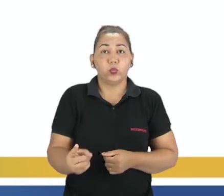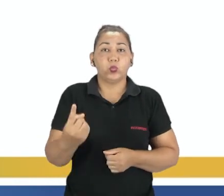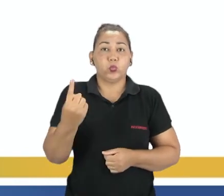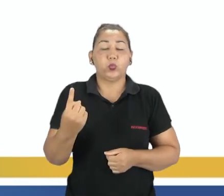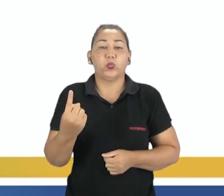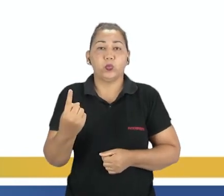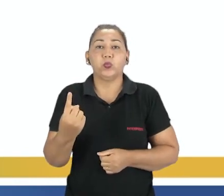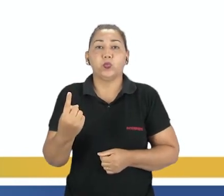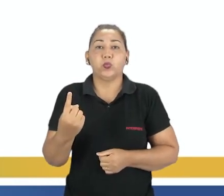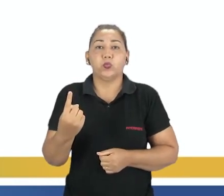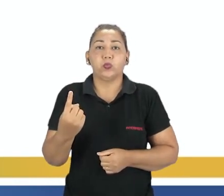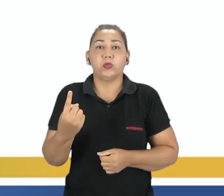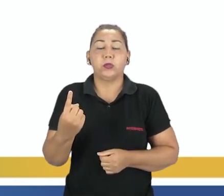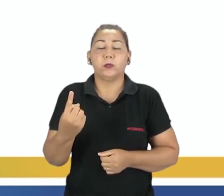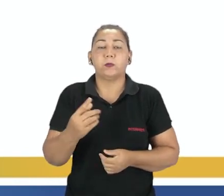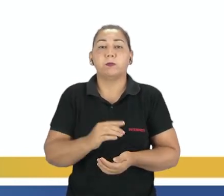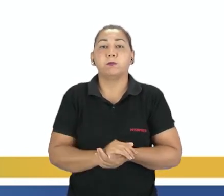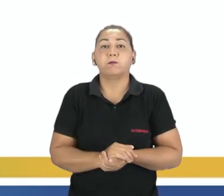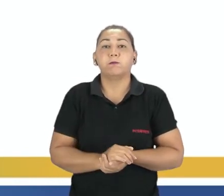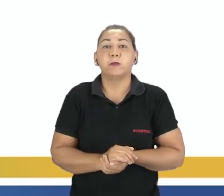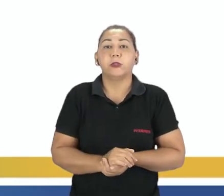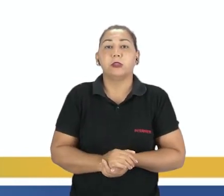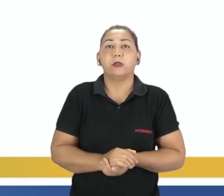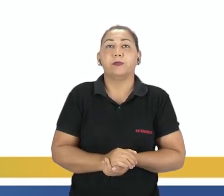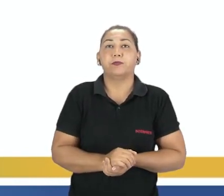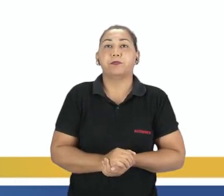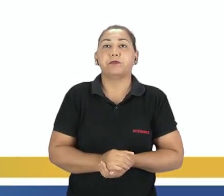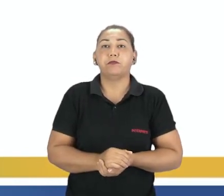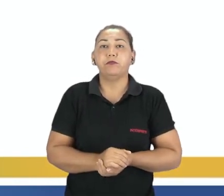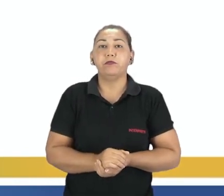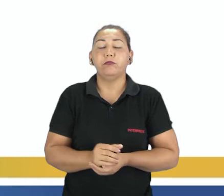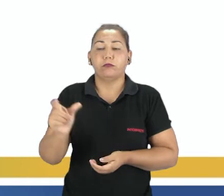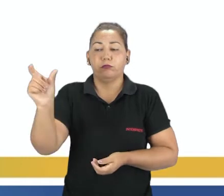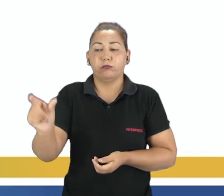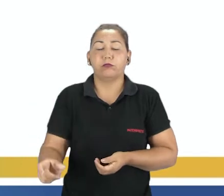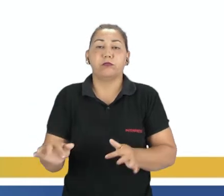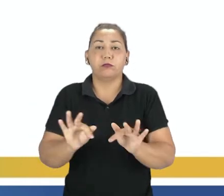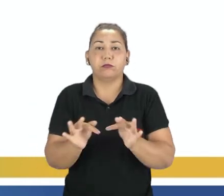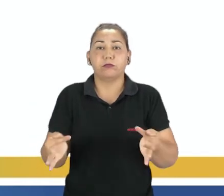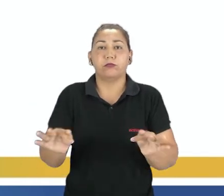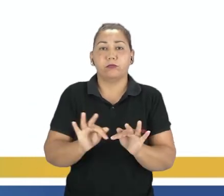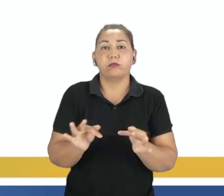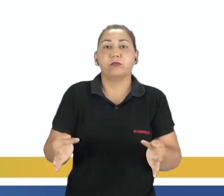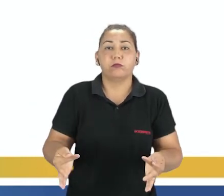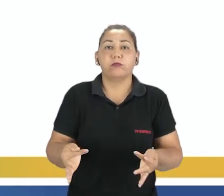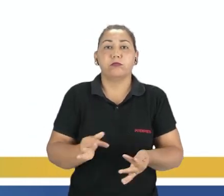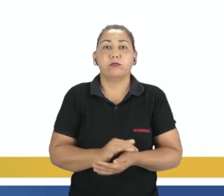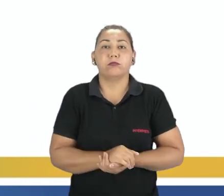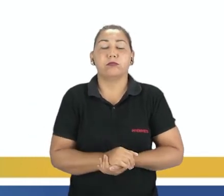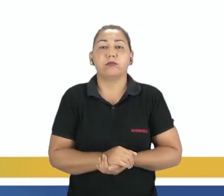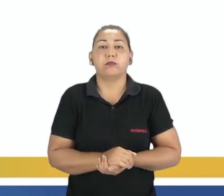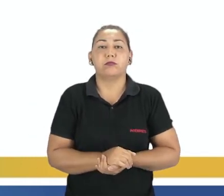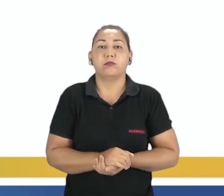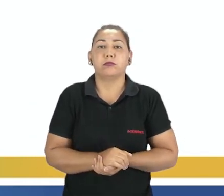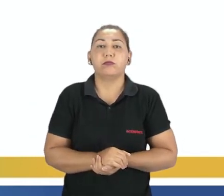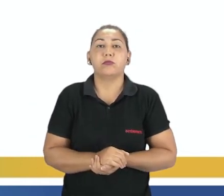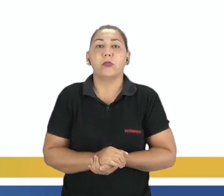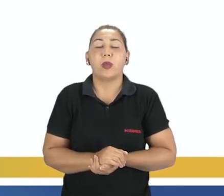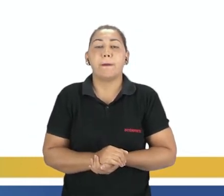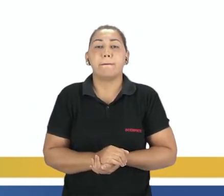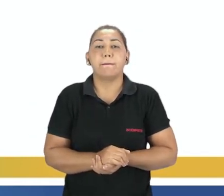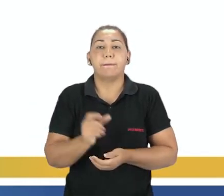simples, que vai concordar com o verbo. Vejam que, por mais que a palavra multidão